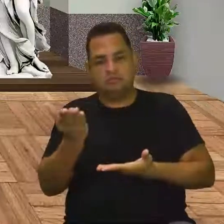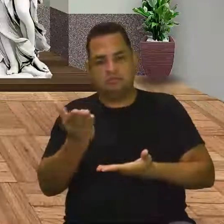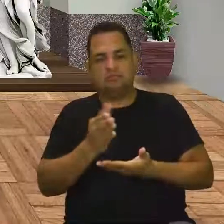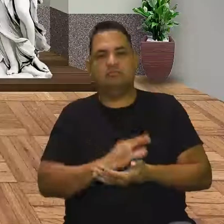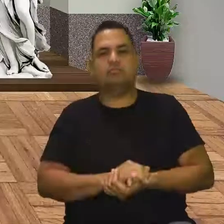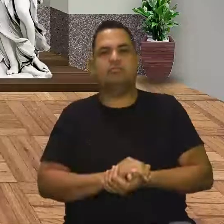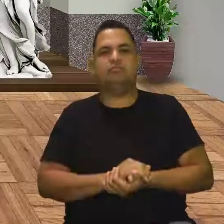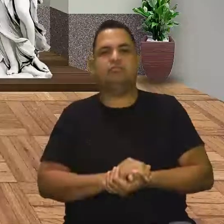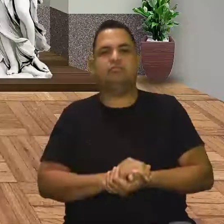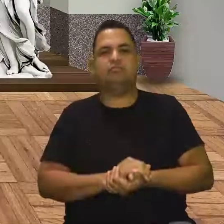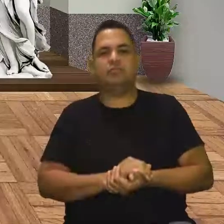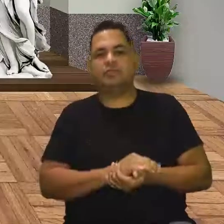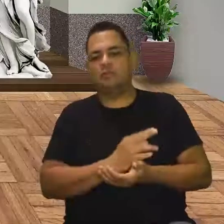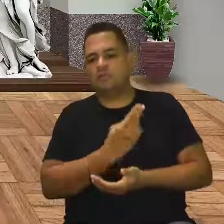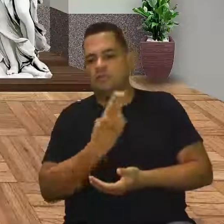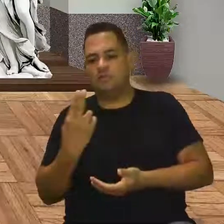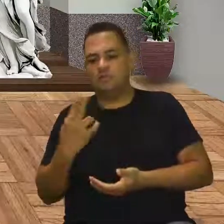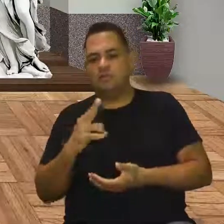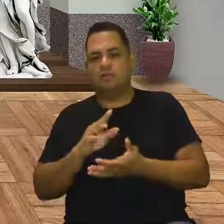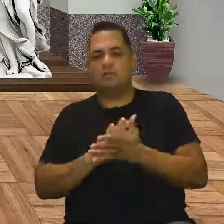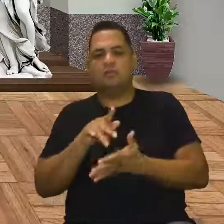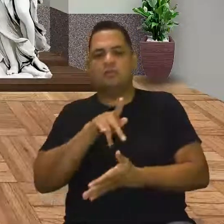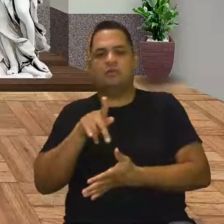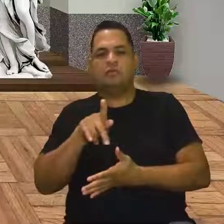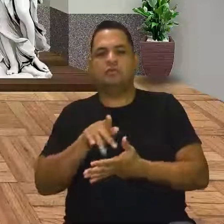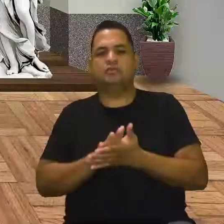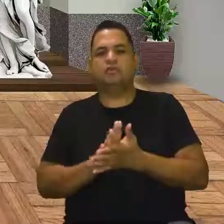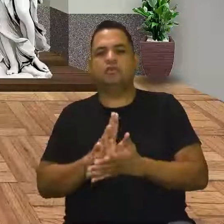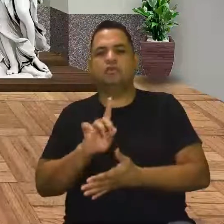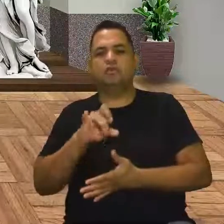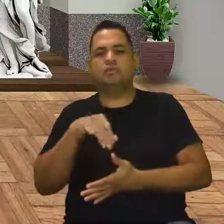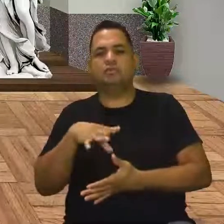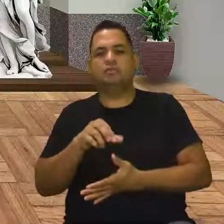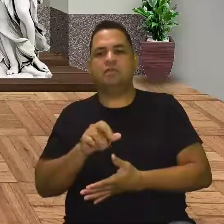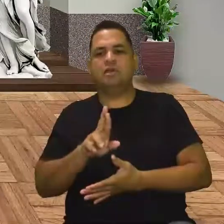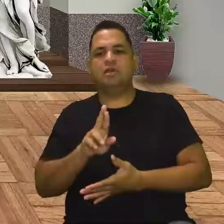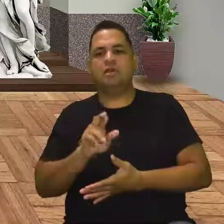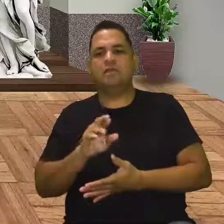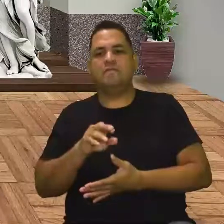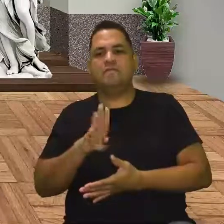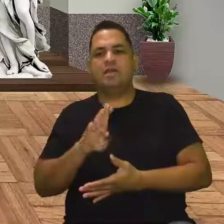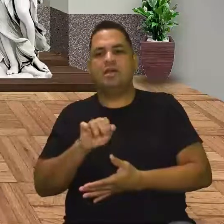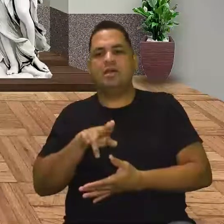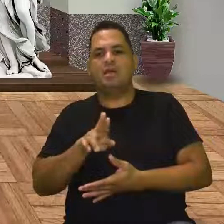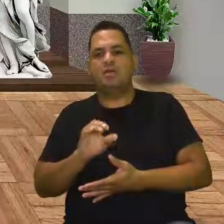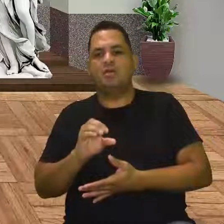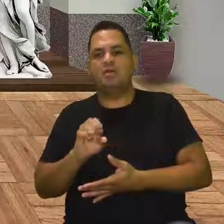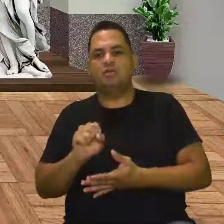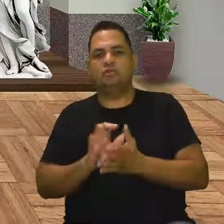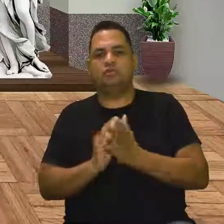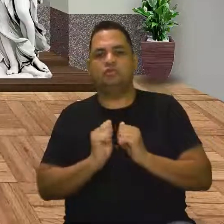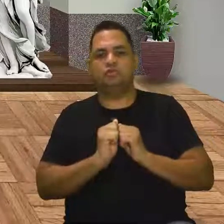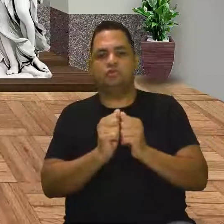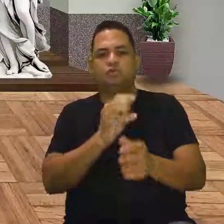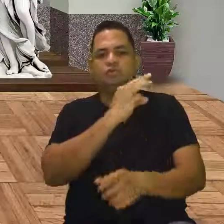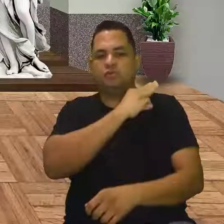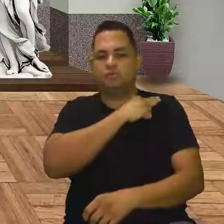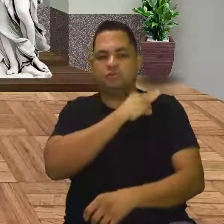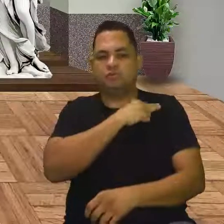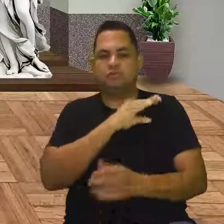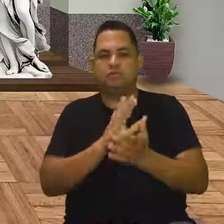bem? Eu sou o professor Lorismar Barroso, estarei com vocês nesse terceiro ano, tanto em